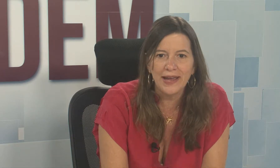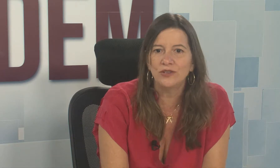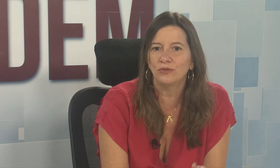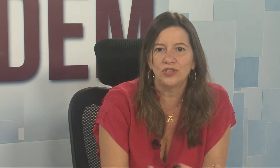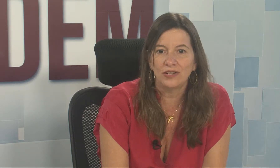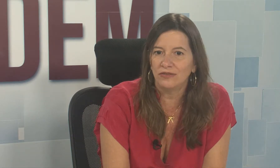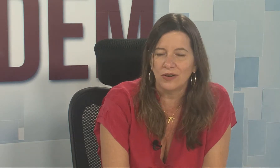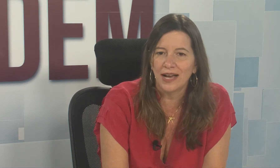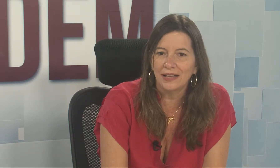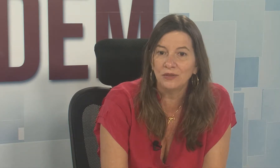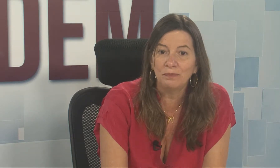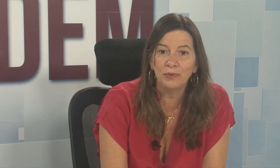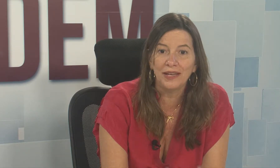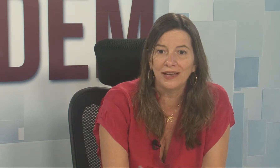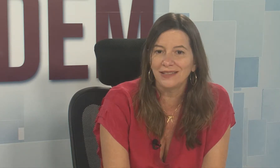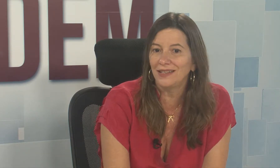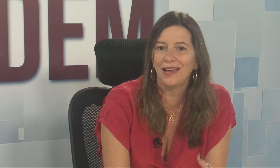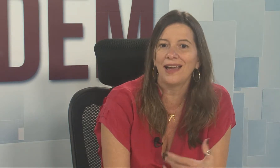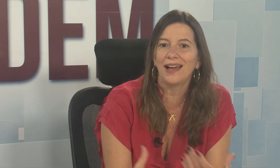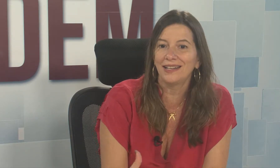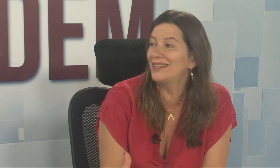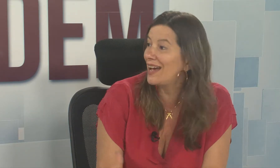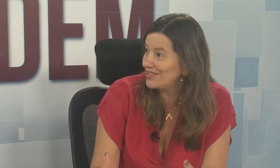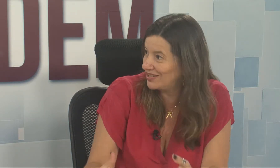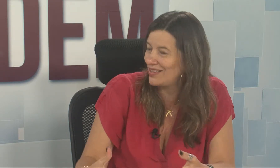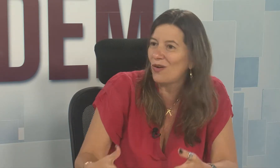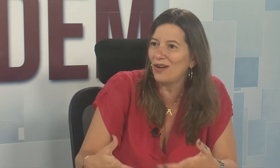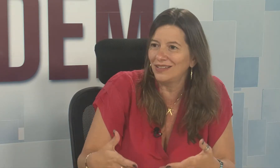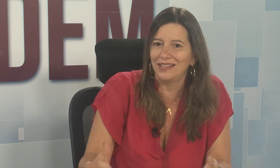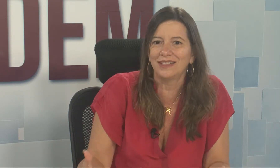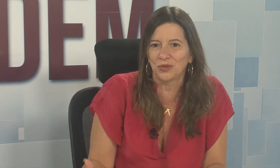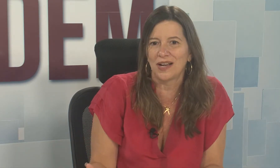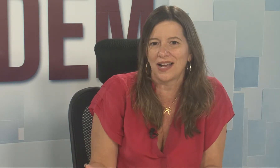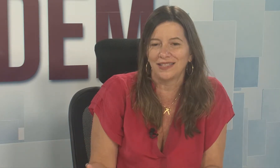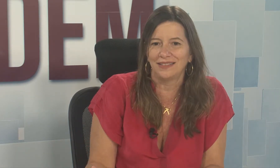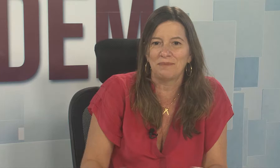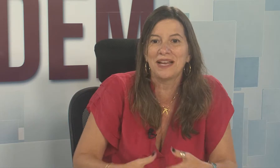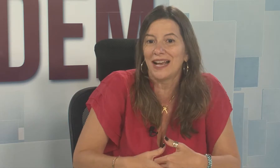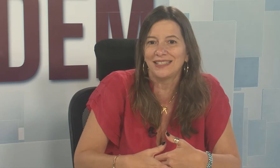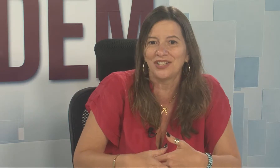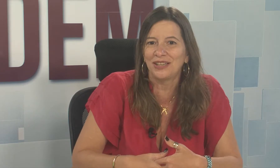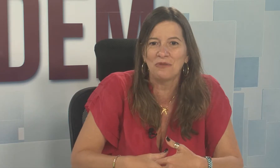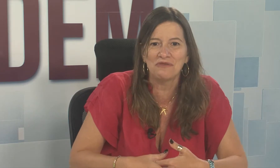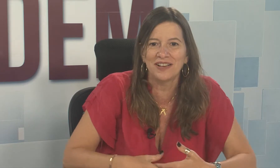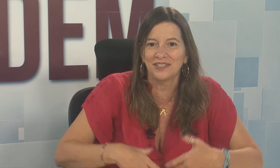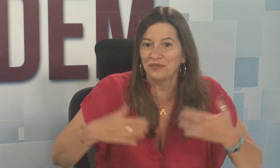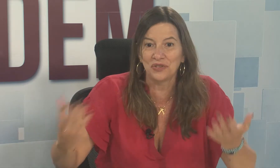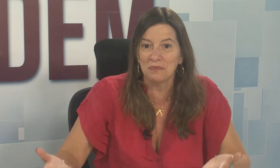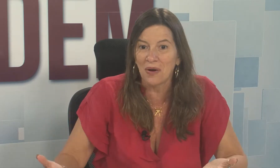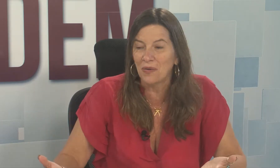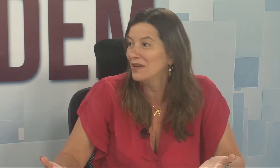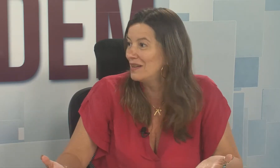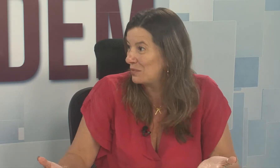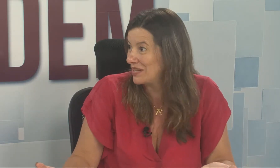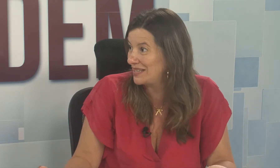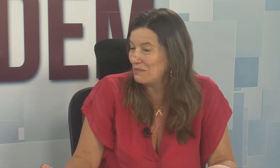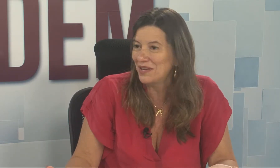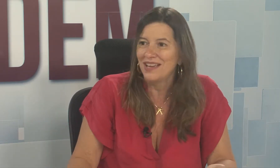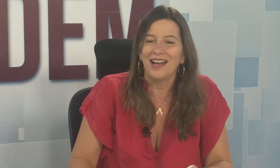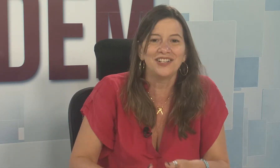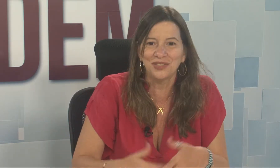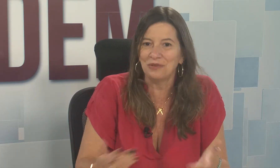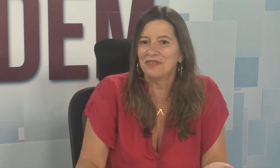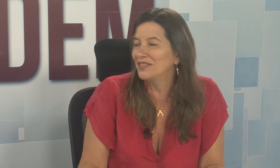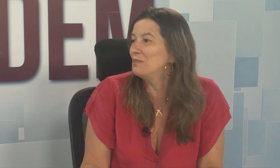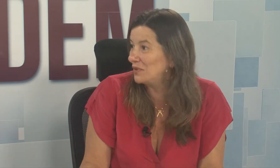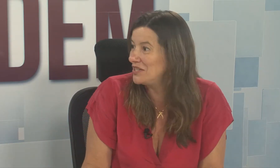de médicos, de advogados, porque assim, é a realidade que rola dentro da sua casa. Na minha casa, a gente não conversa de futebol, por exemplo.